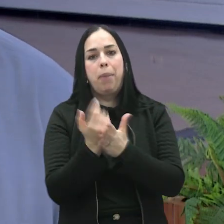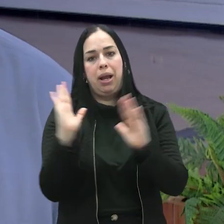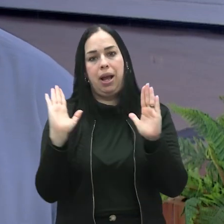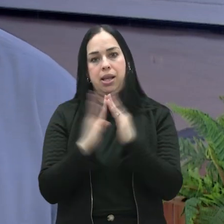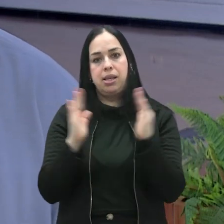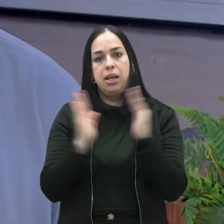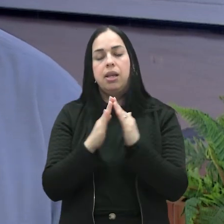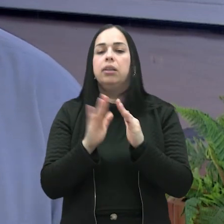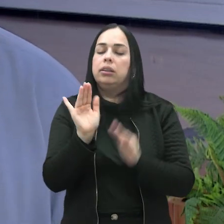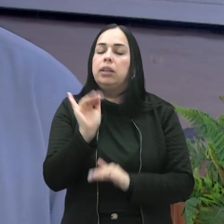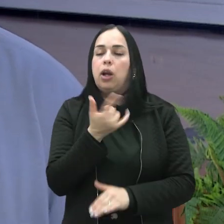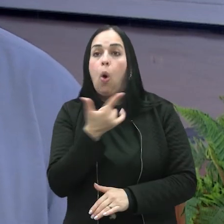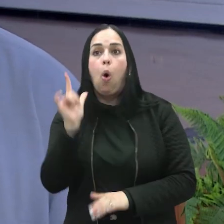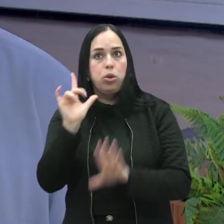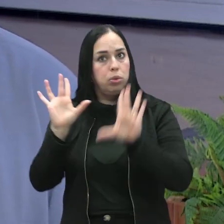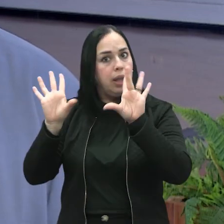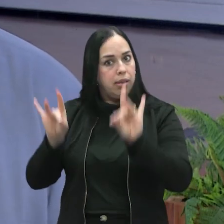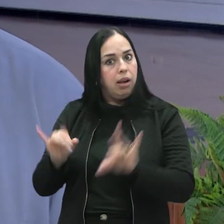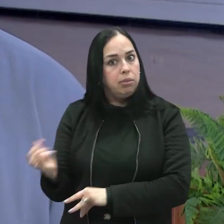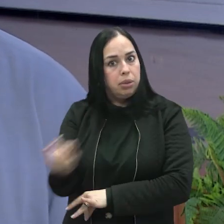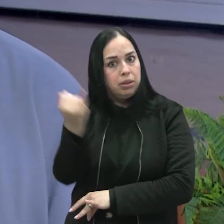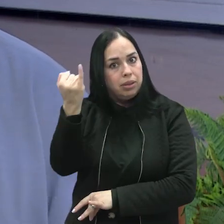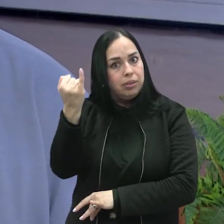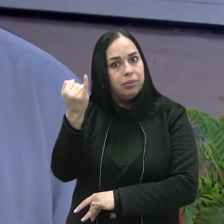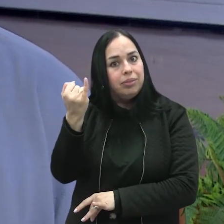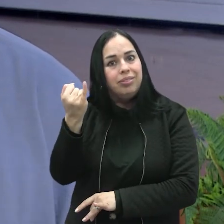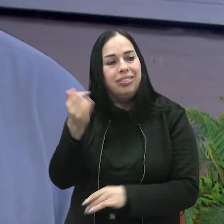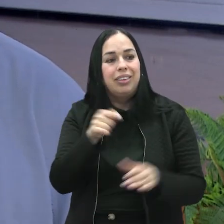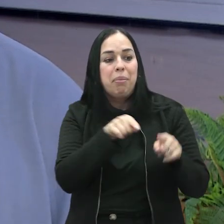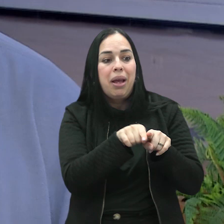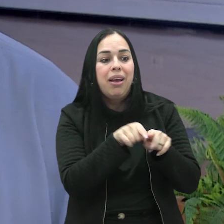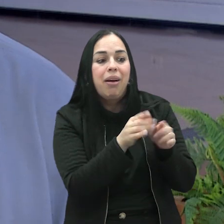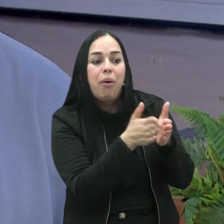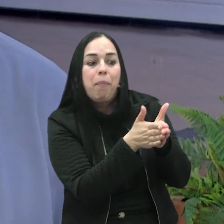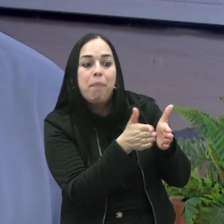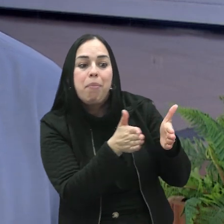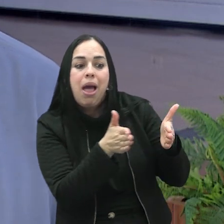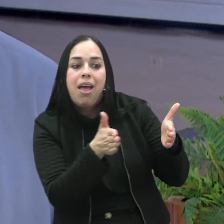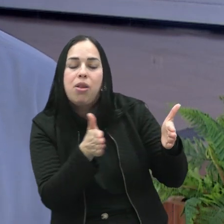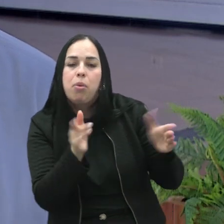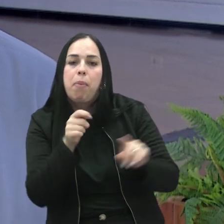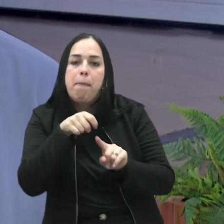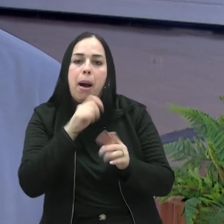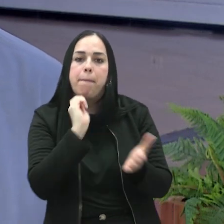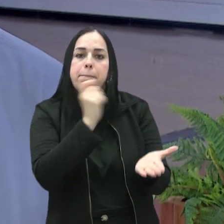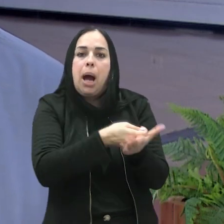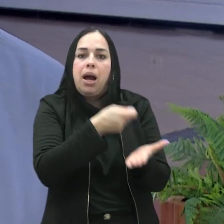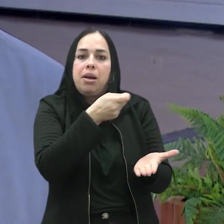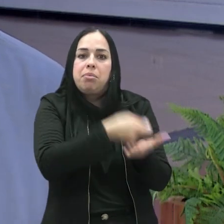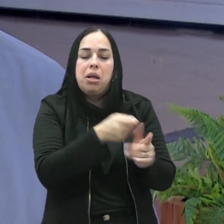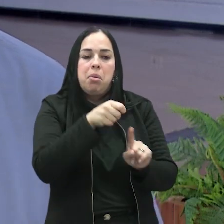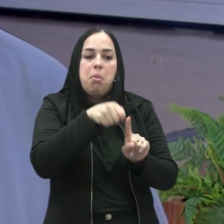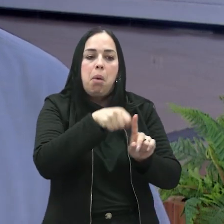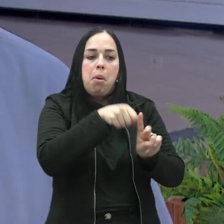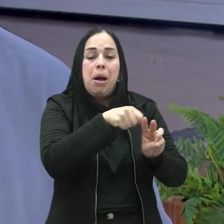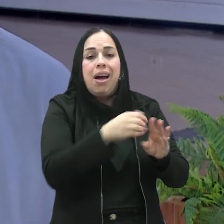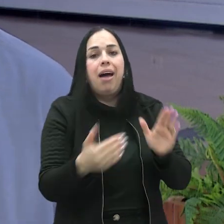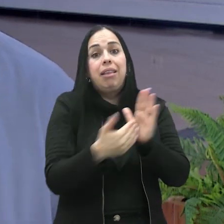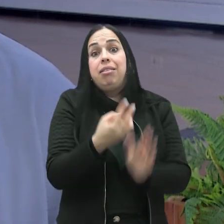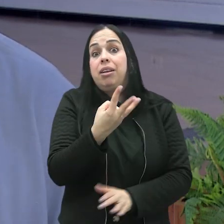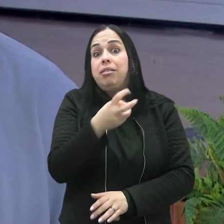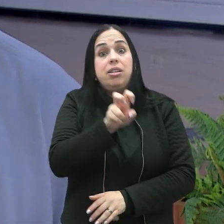um outro detalhe importantíssimo, né? Que é o tempo. Né? Então esse tempo aí dá